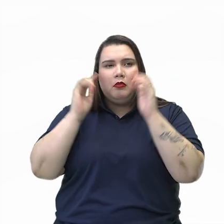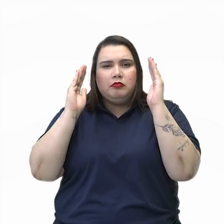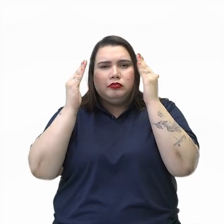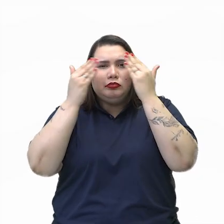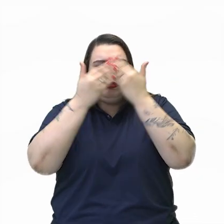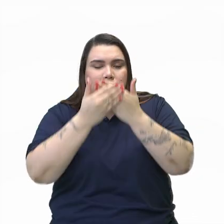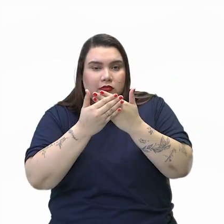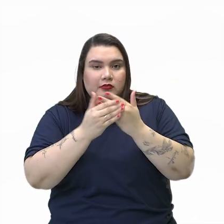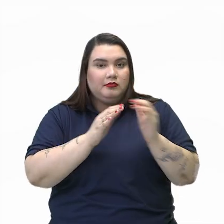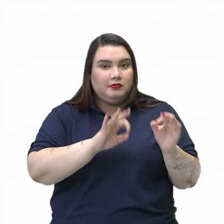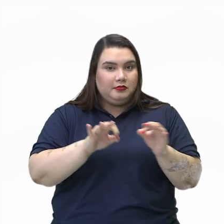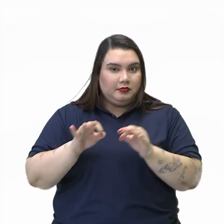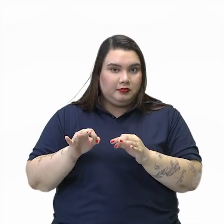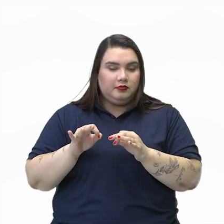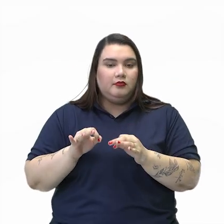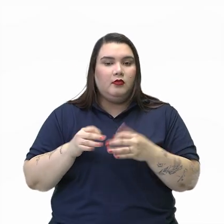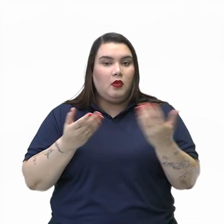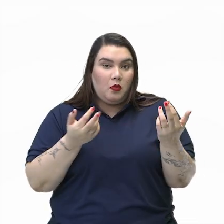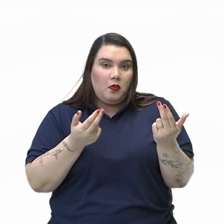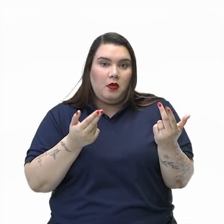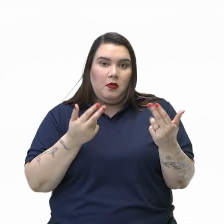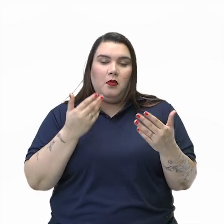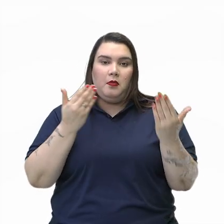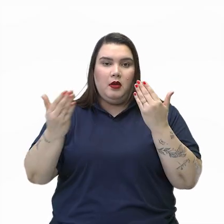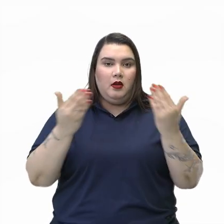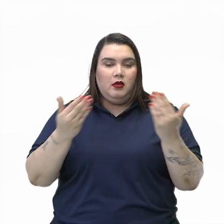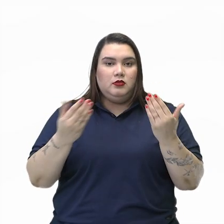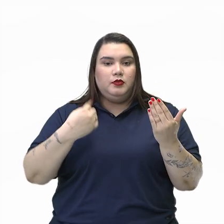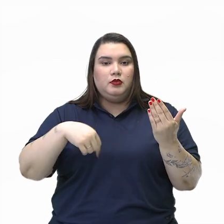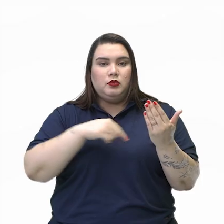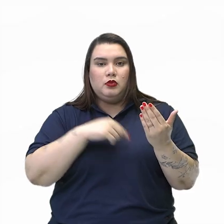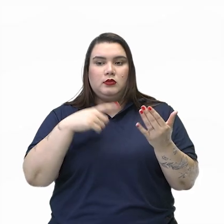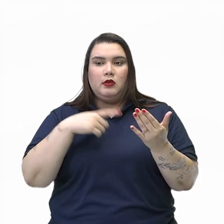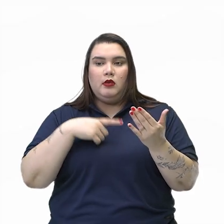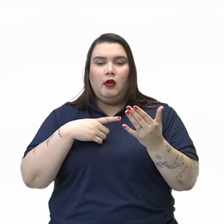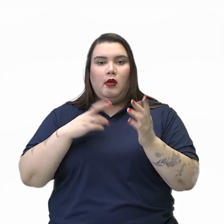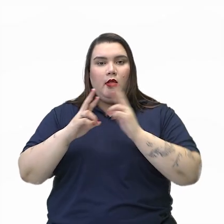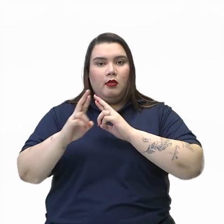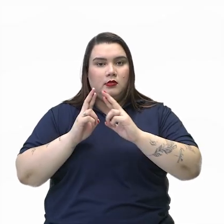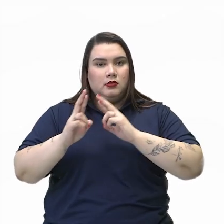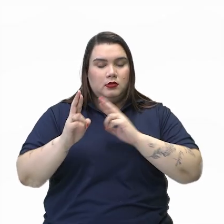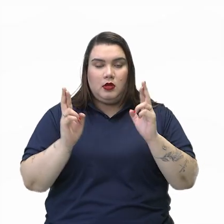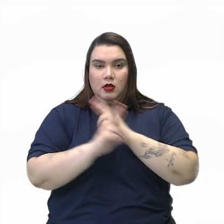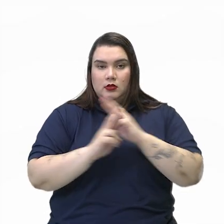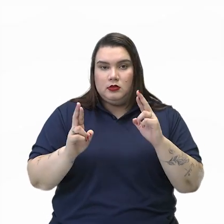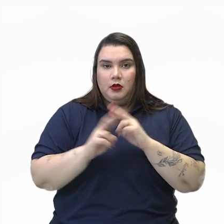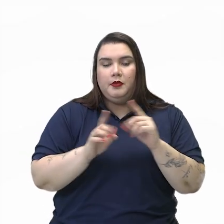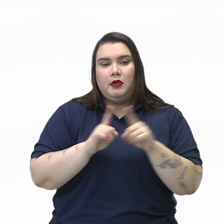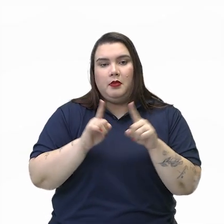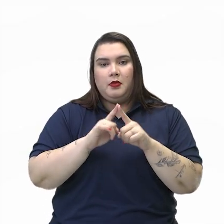vultos, ondulações. Assim somos nós nas nossas relações e nas nossas